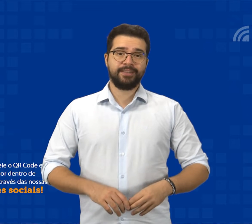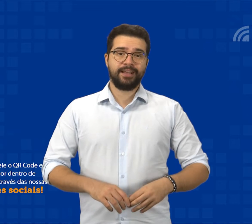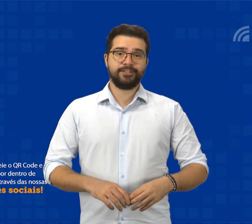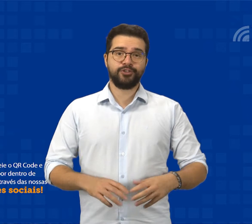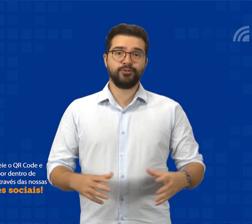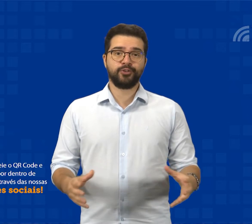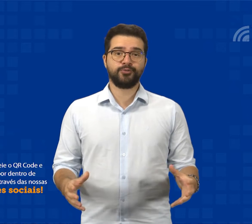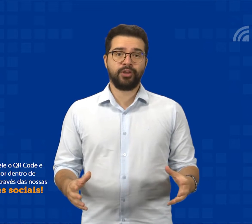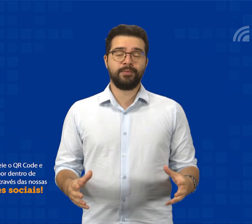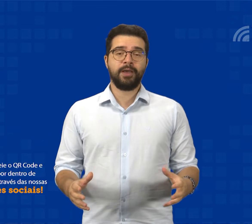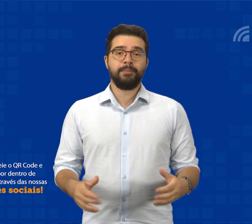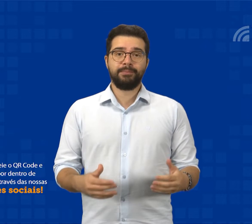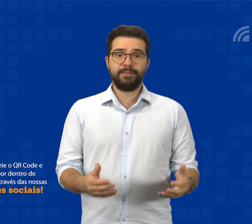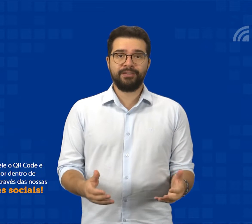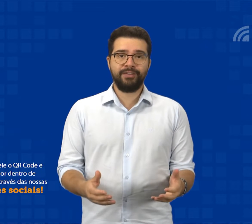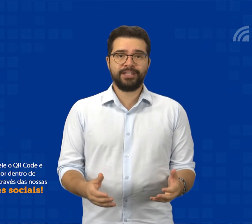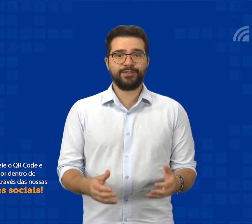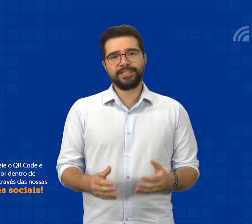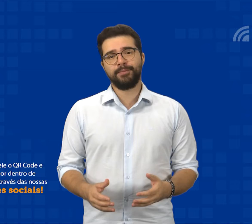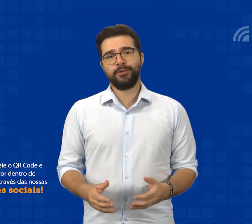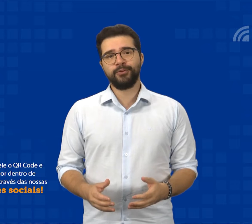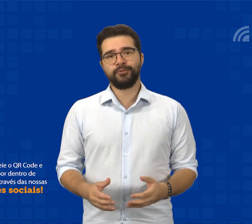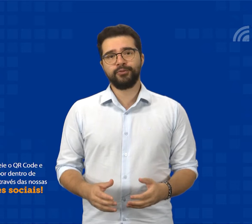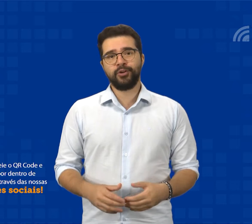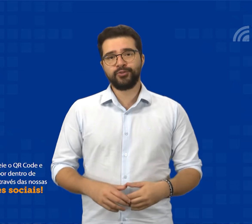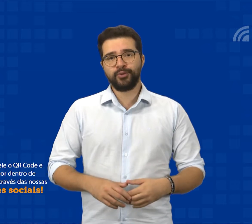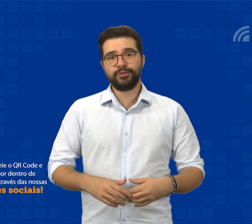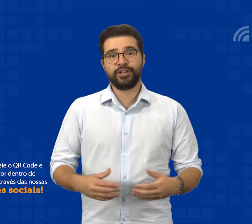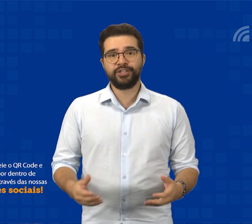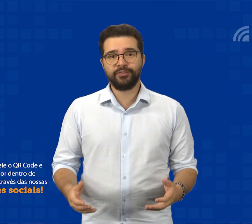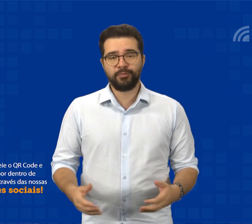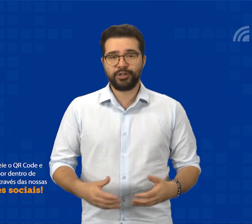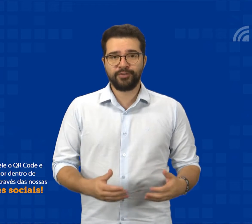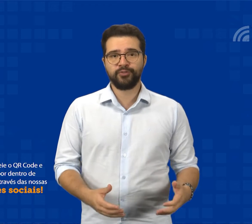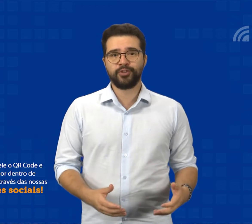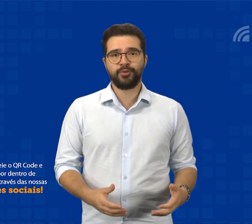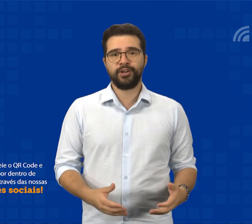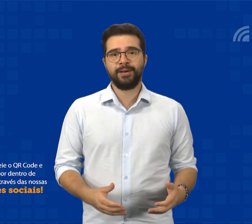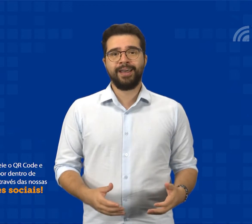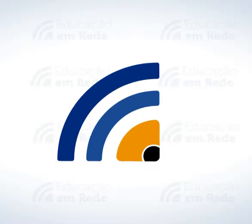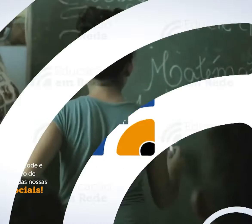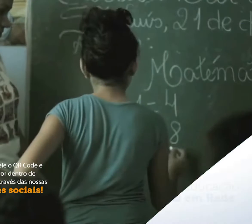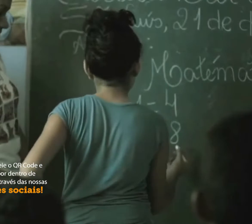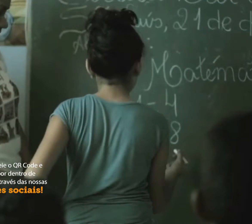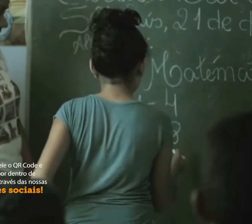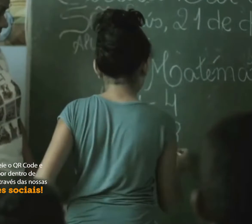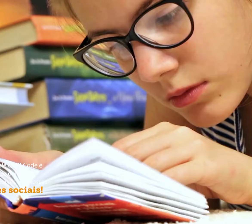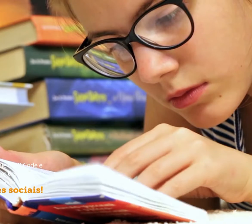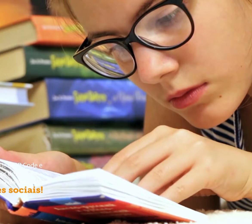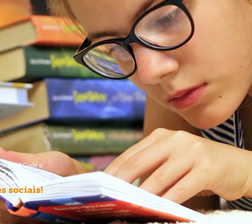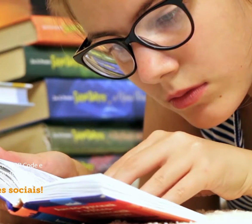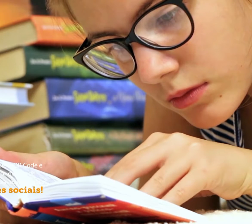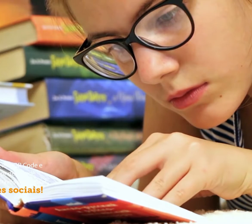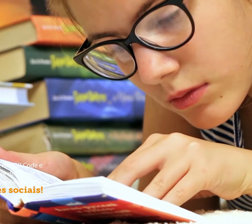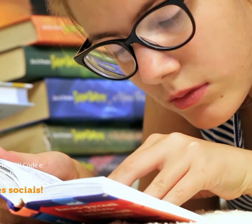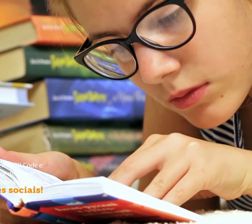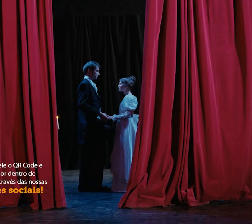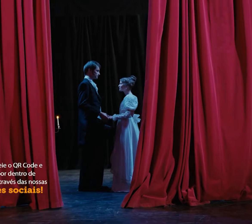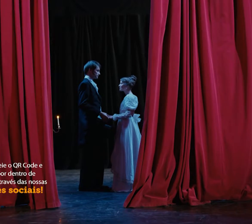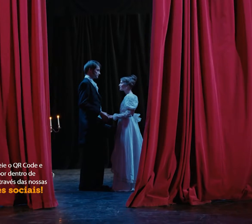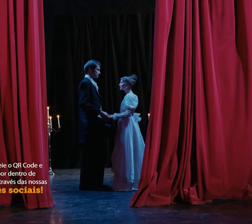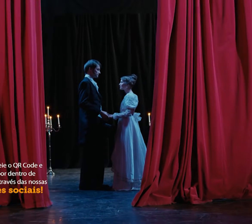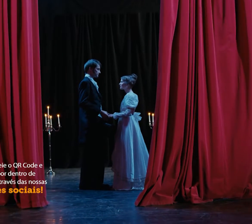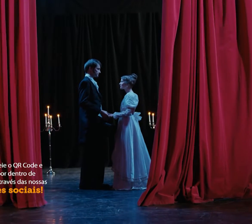você que está assistindo o nosso programa pela primeira vez, fique sabendo que o nosso objetivo do nosso programa é trazer informação, educação